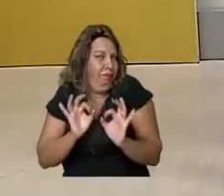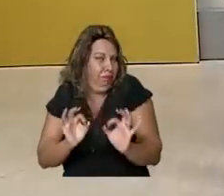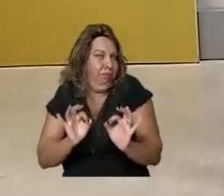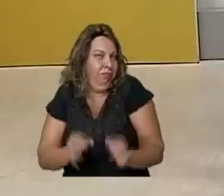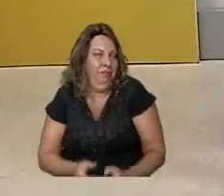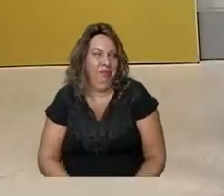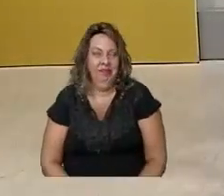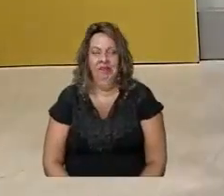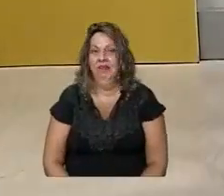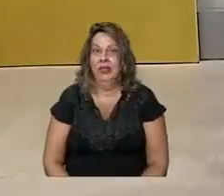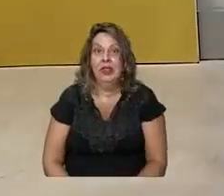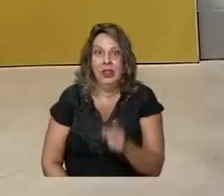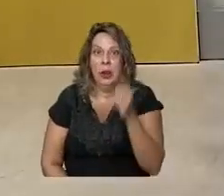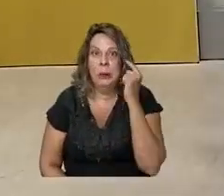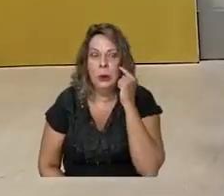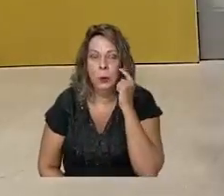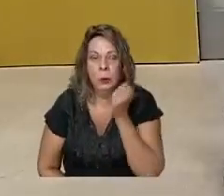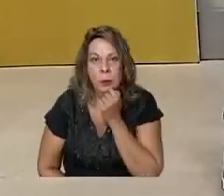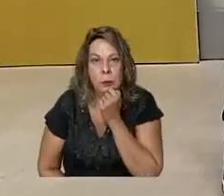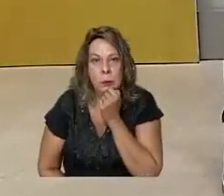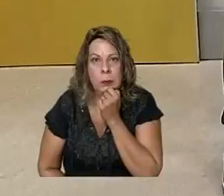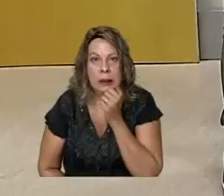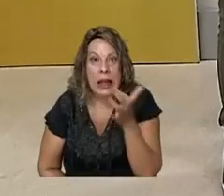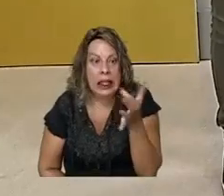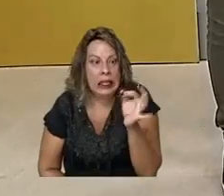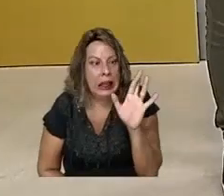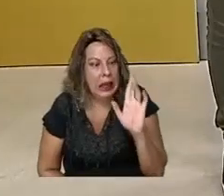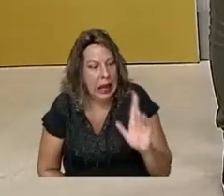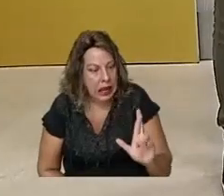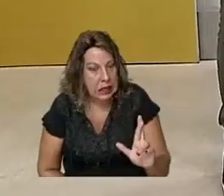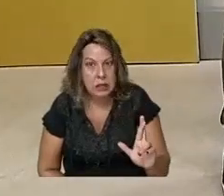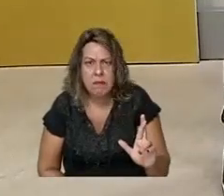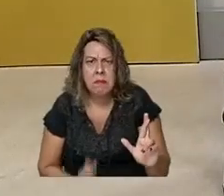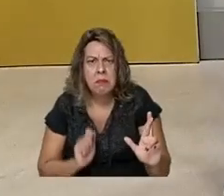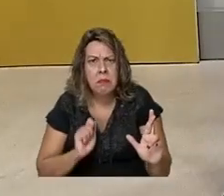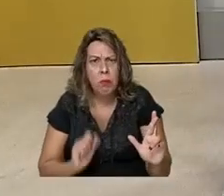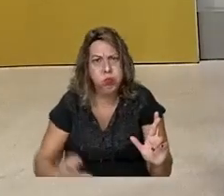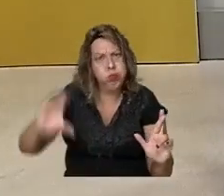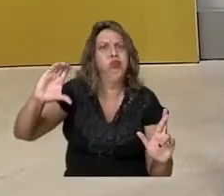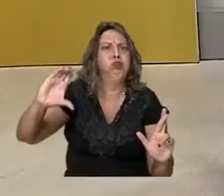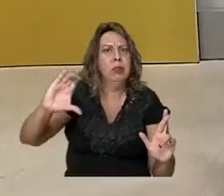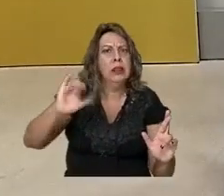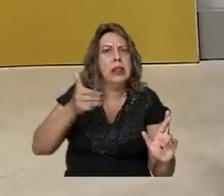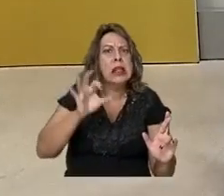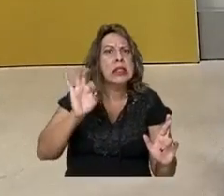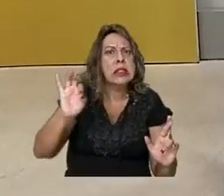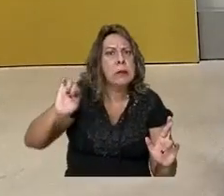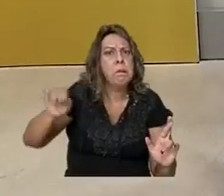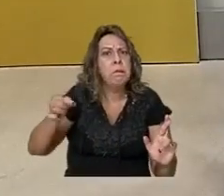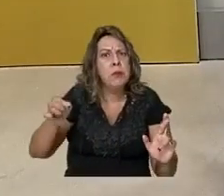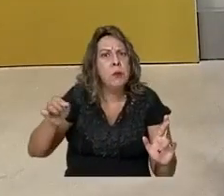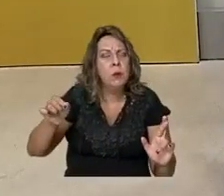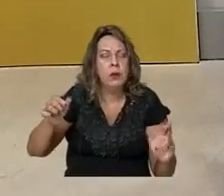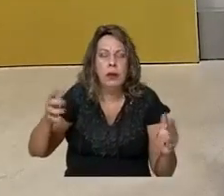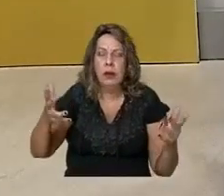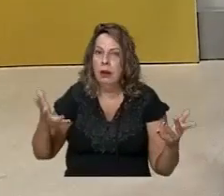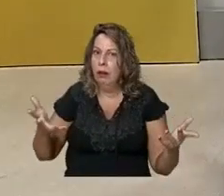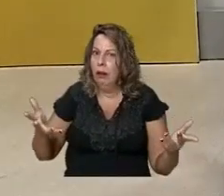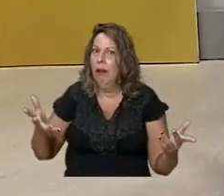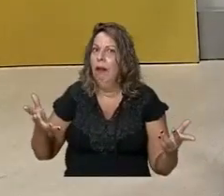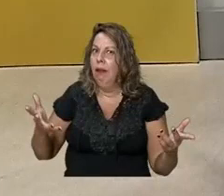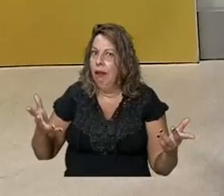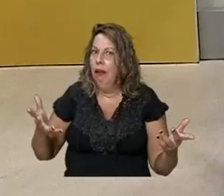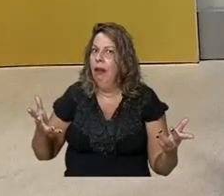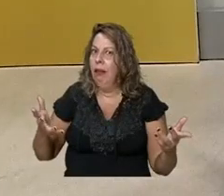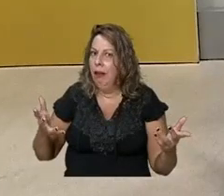Olha aí, já pensou com R$10 virar assim, ó, 100 mil? É a multiplicação agindo. É o